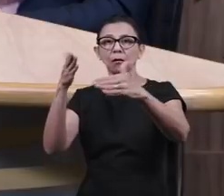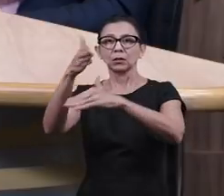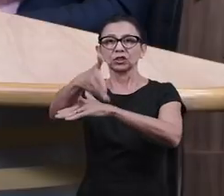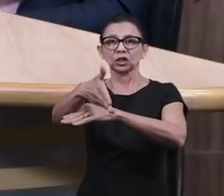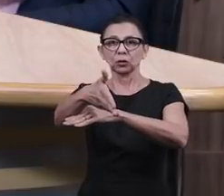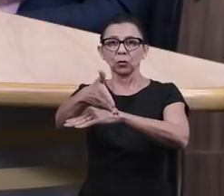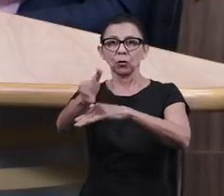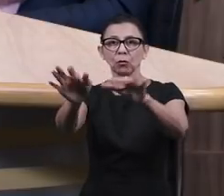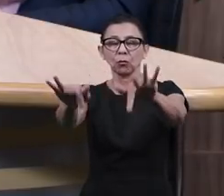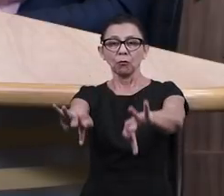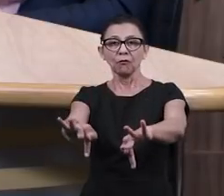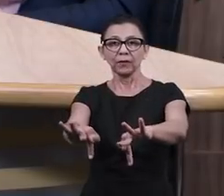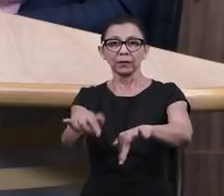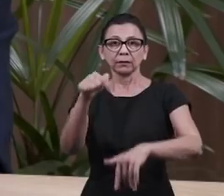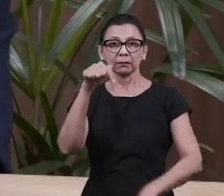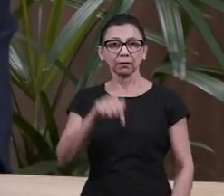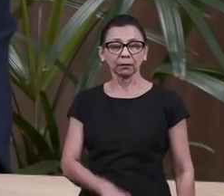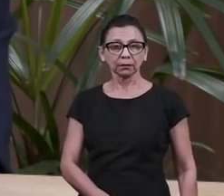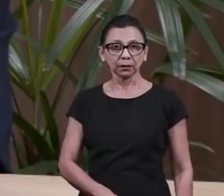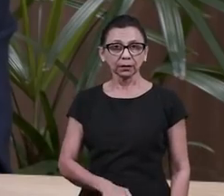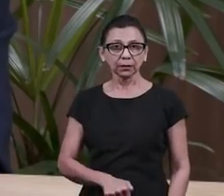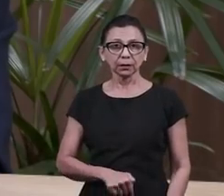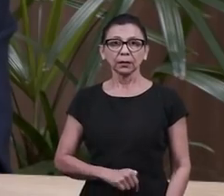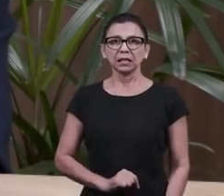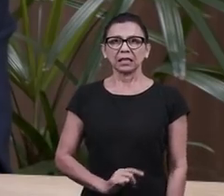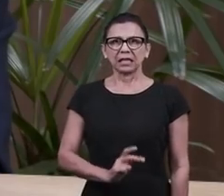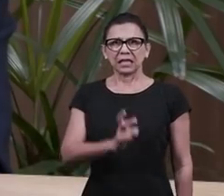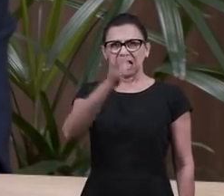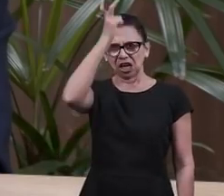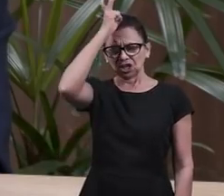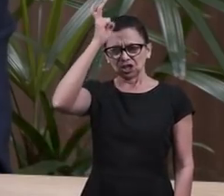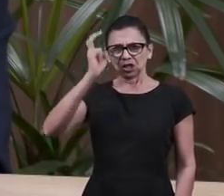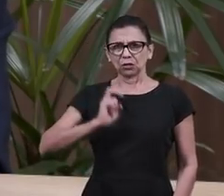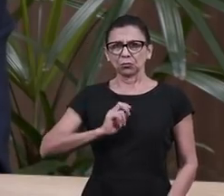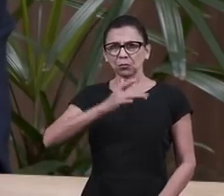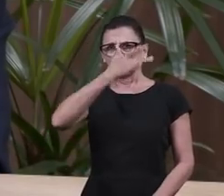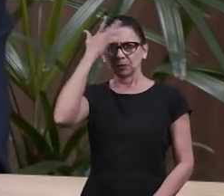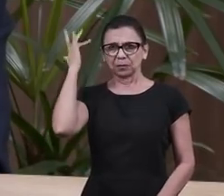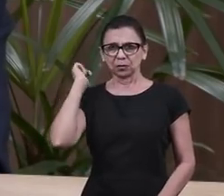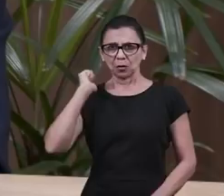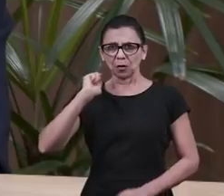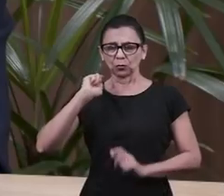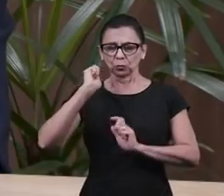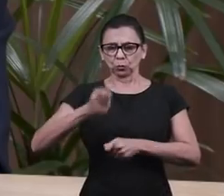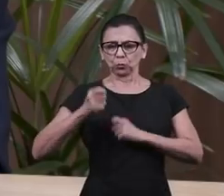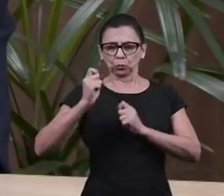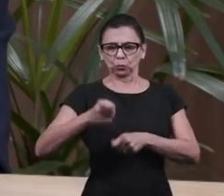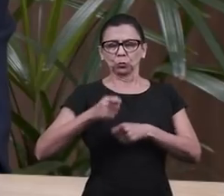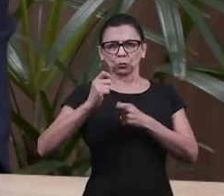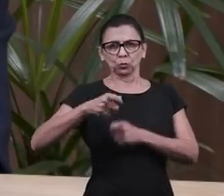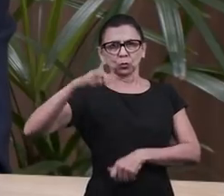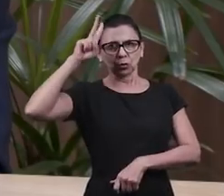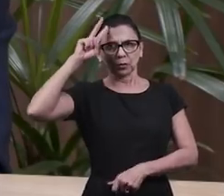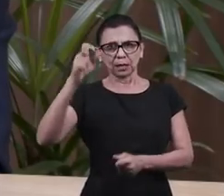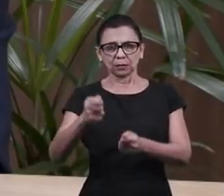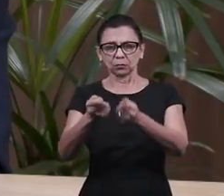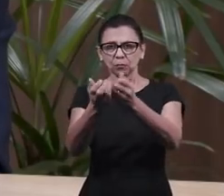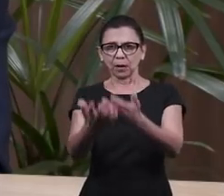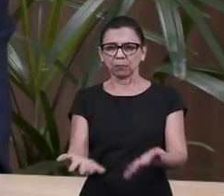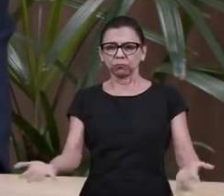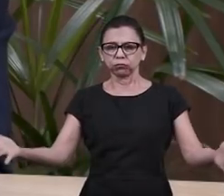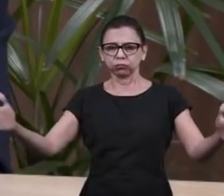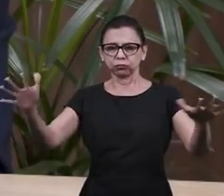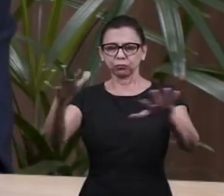filhos. Porque no arrebatamento da igreja, as crianças vão ser arrebatadas. Então, o Egito de